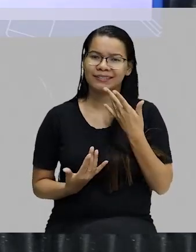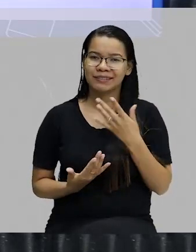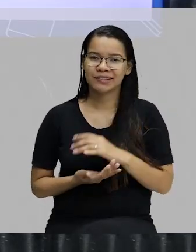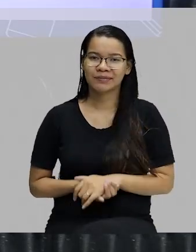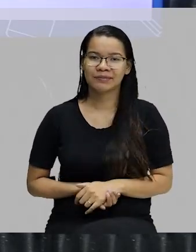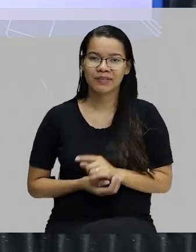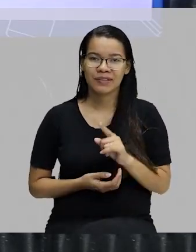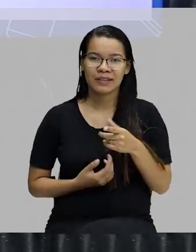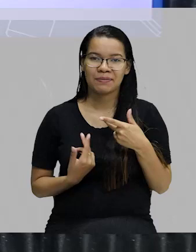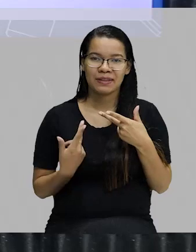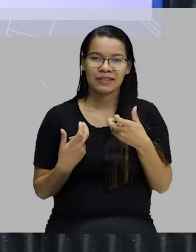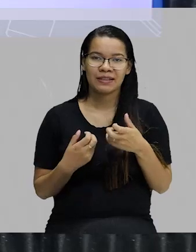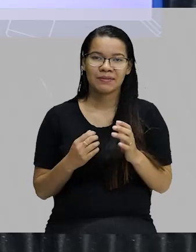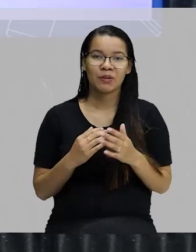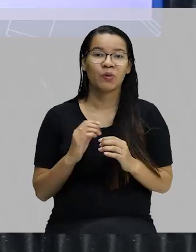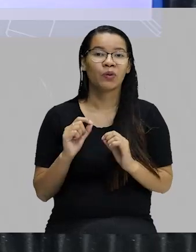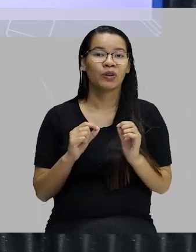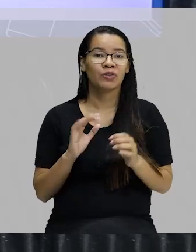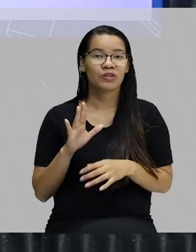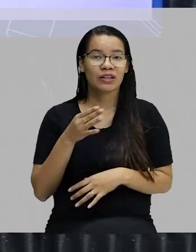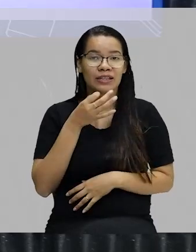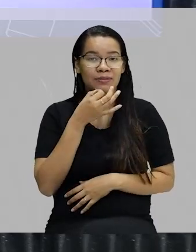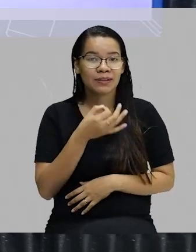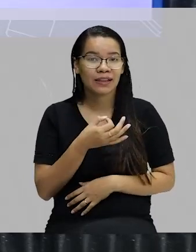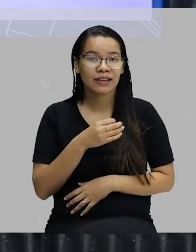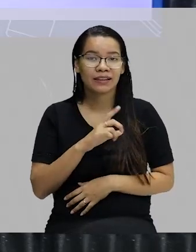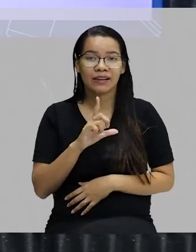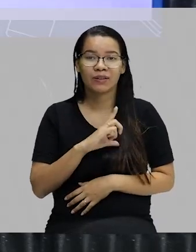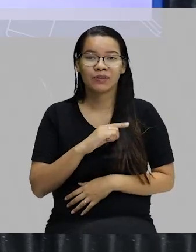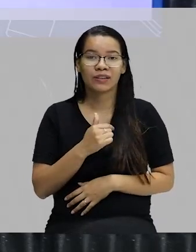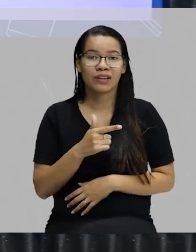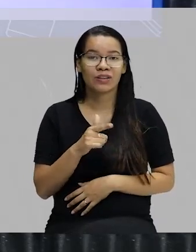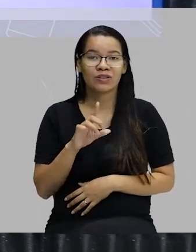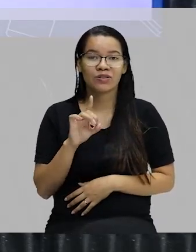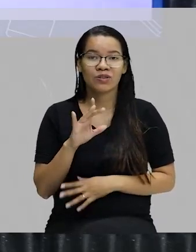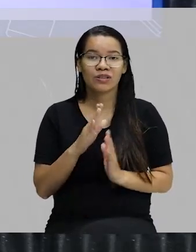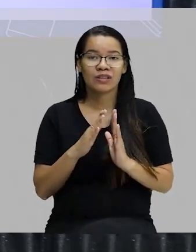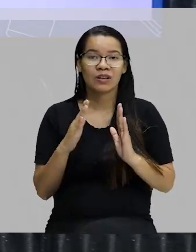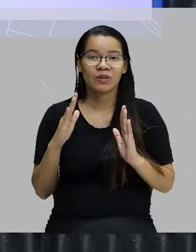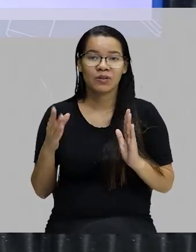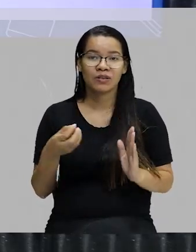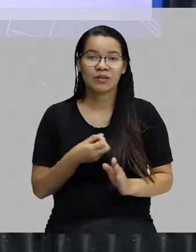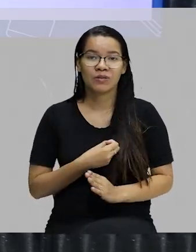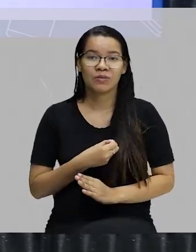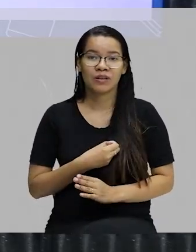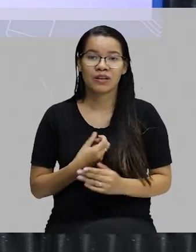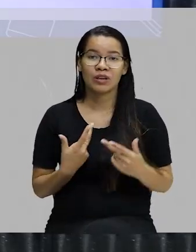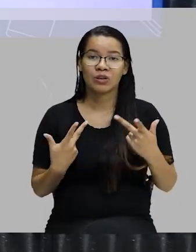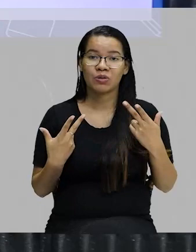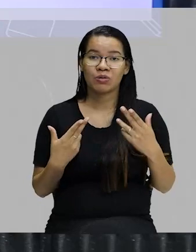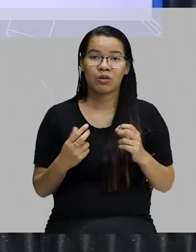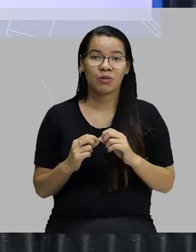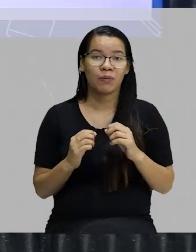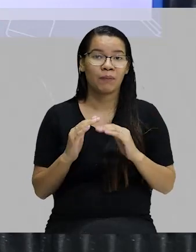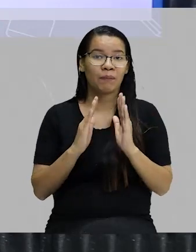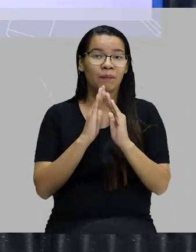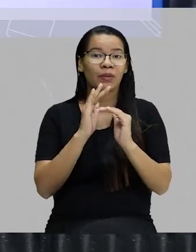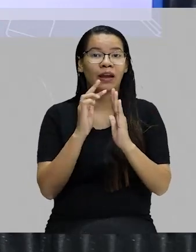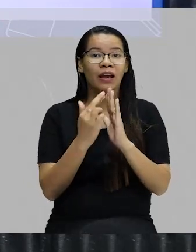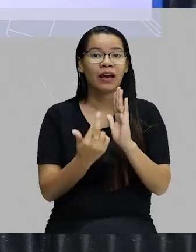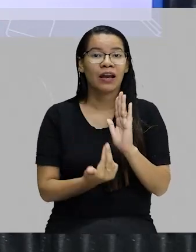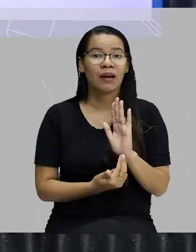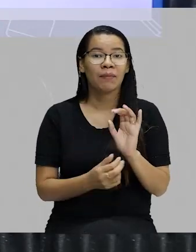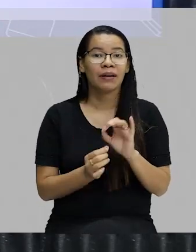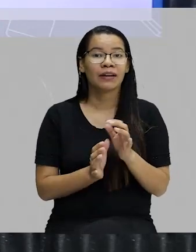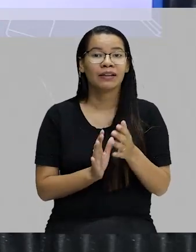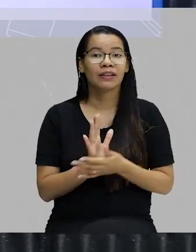eu mencionei lá no começo. Não existe só sequência numérica. Assim como o padrão para a construção das sequências não é